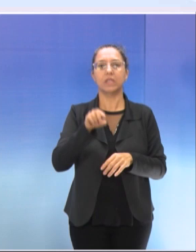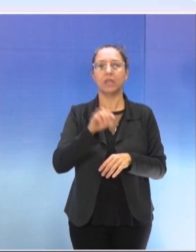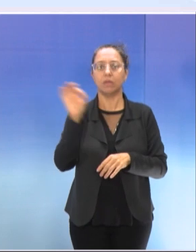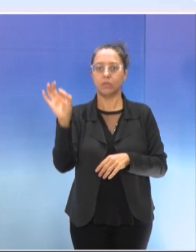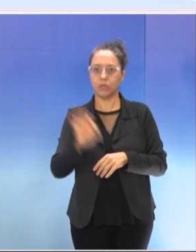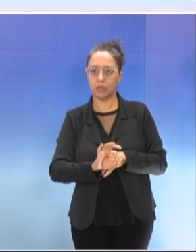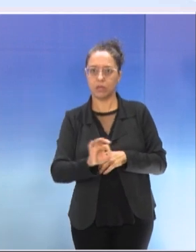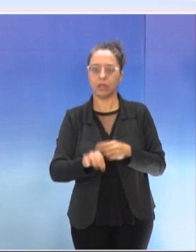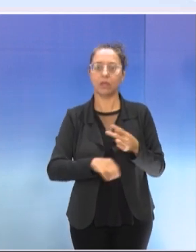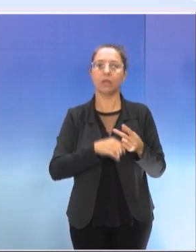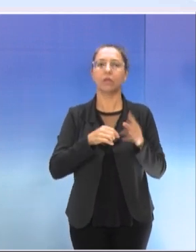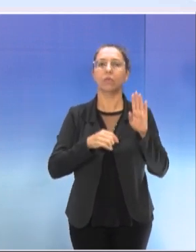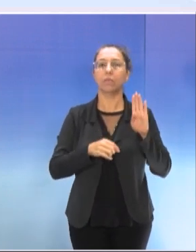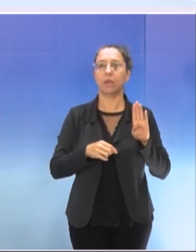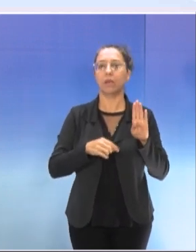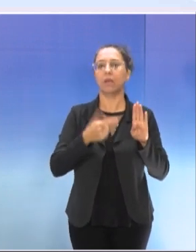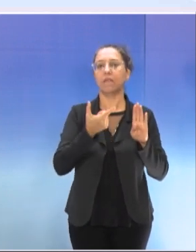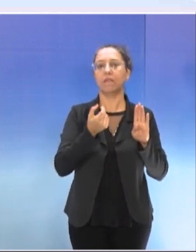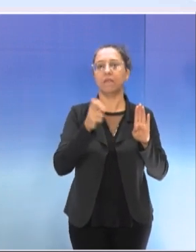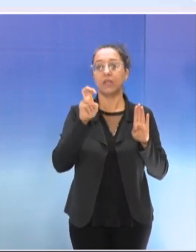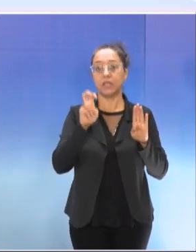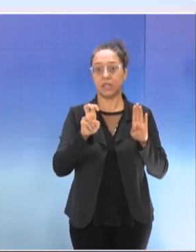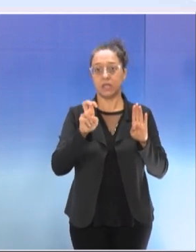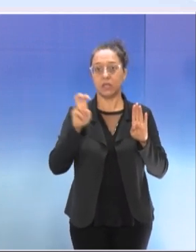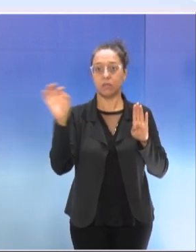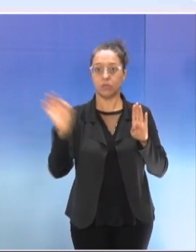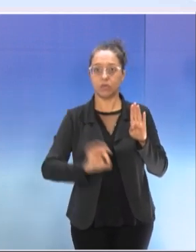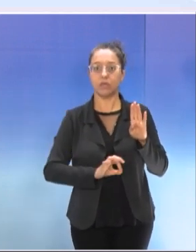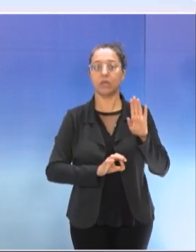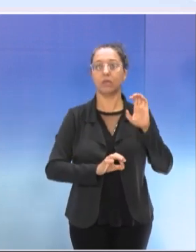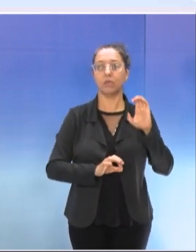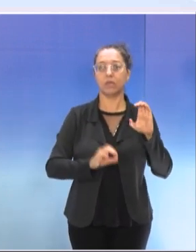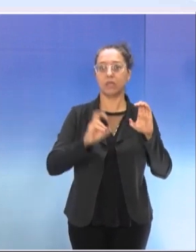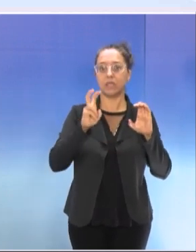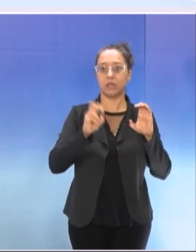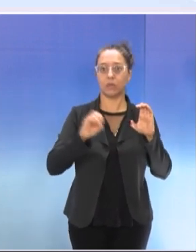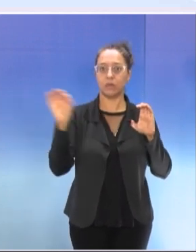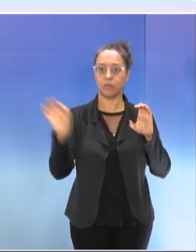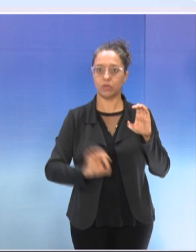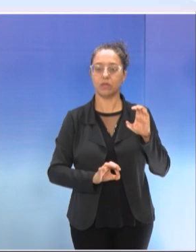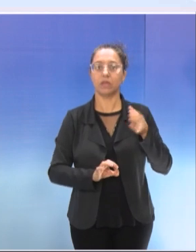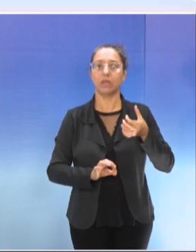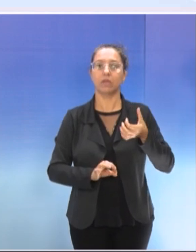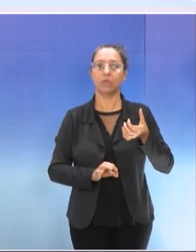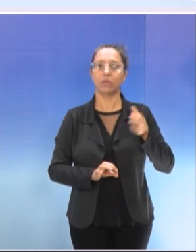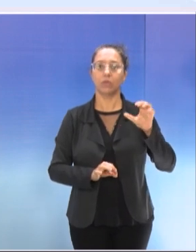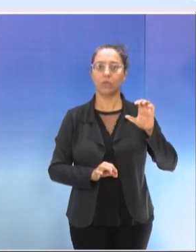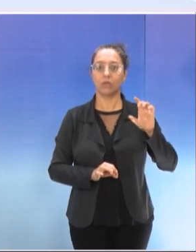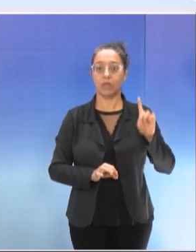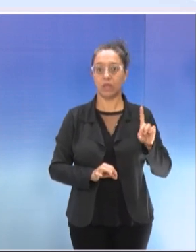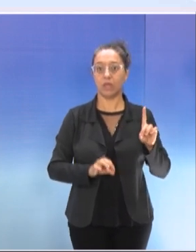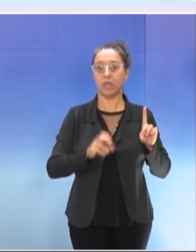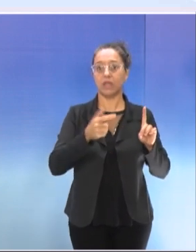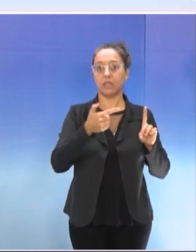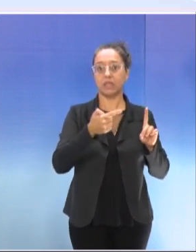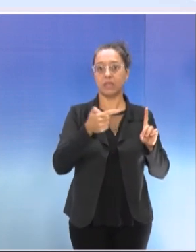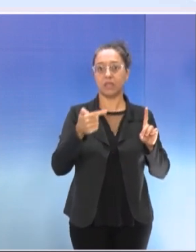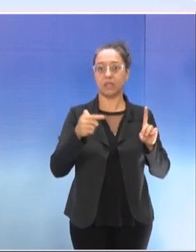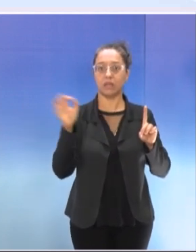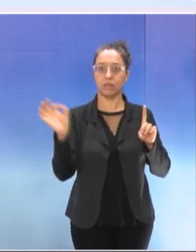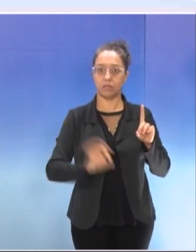B, 25%, C, 50%, D, 67% e